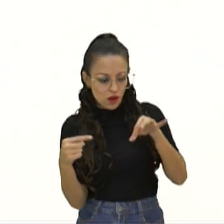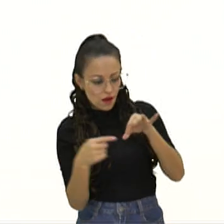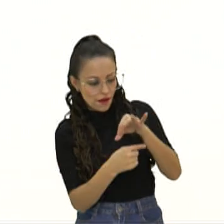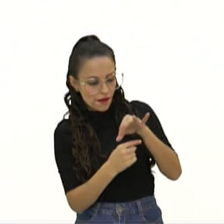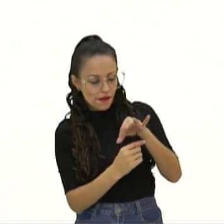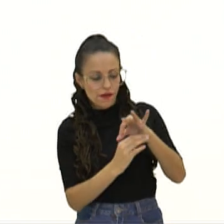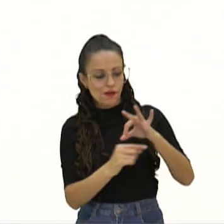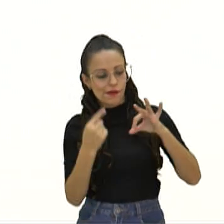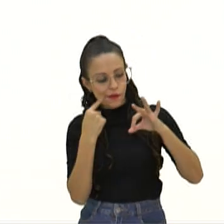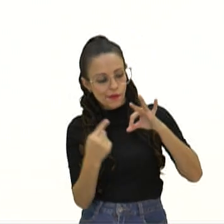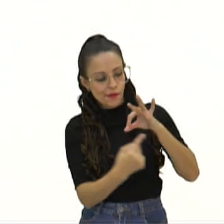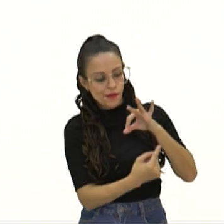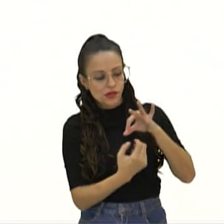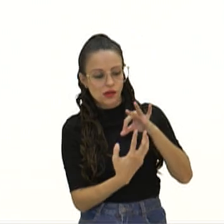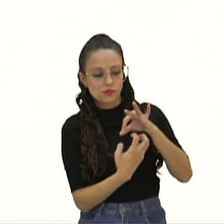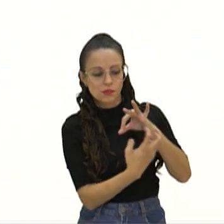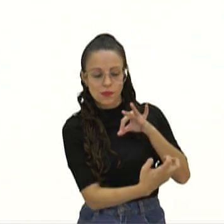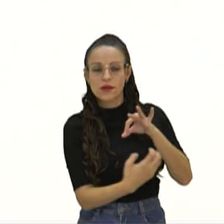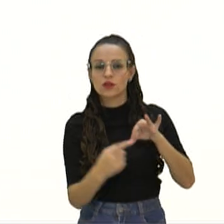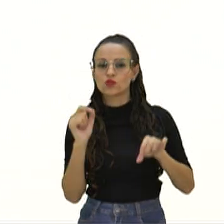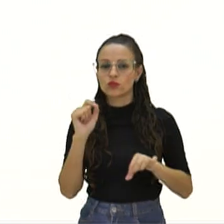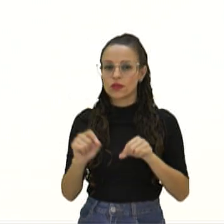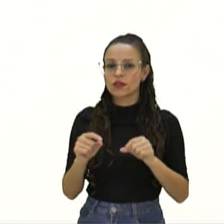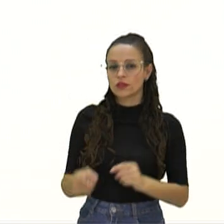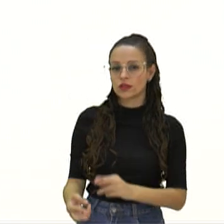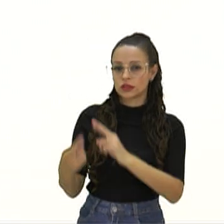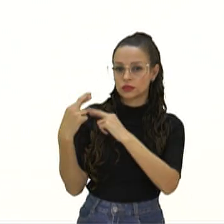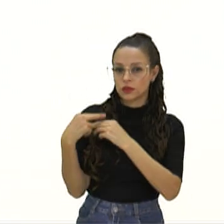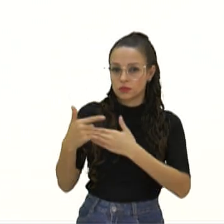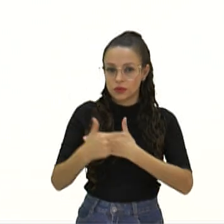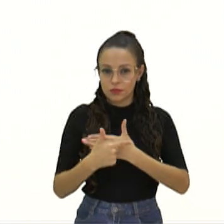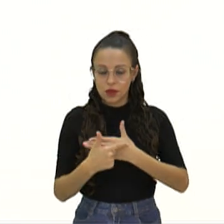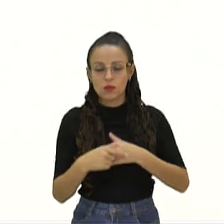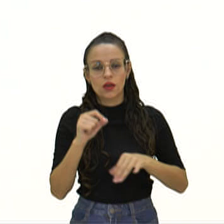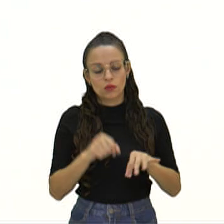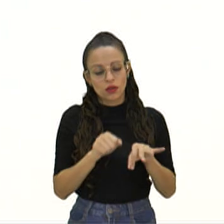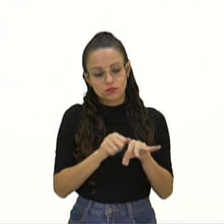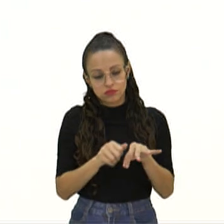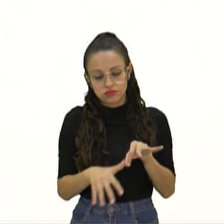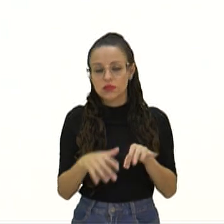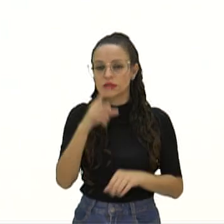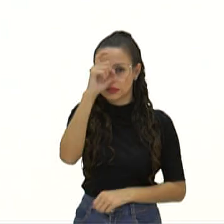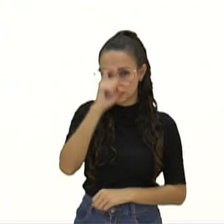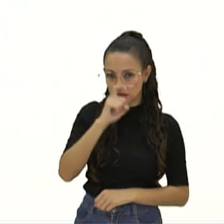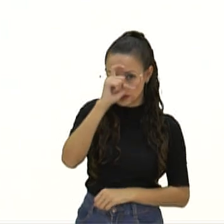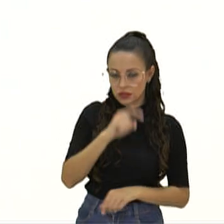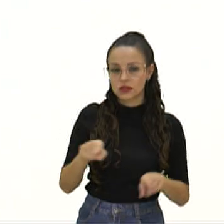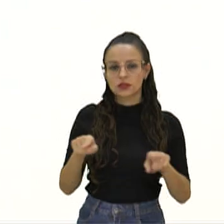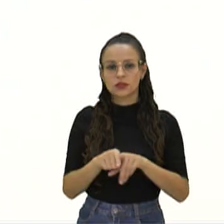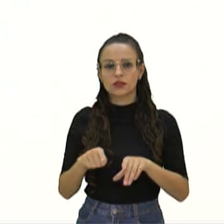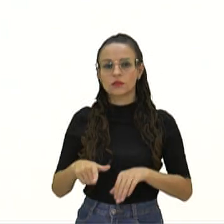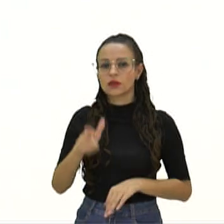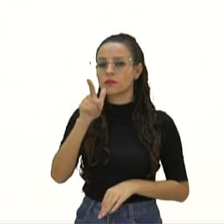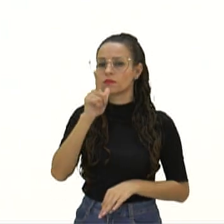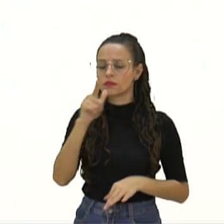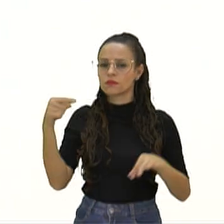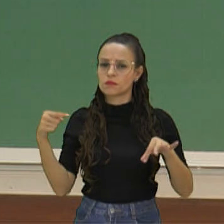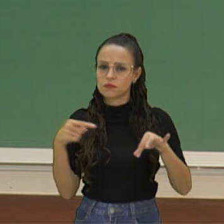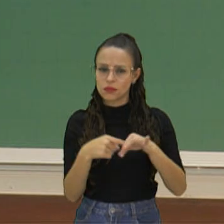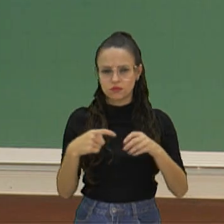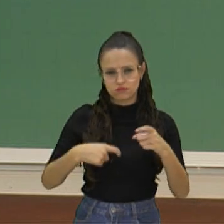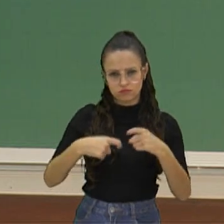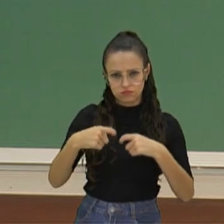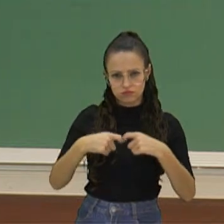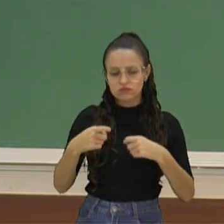Suas funções estão relacionadas à passagem do sangue, né, durante a menstruação, ou outro caso, penetração do pênis durante a relação